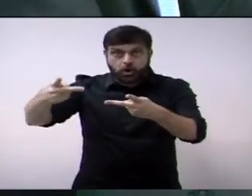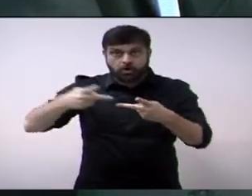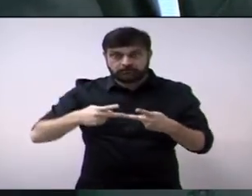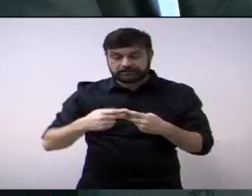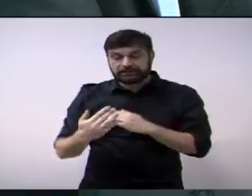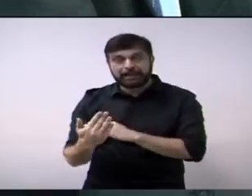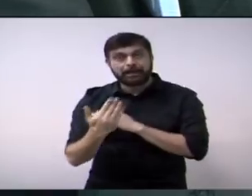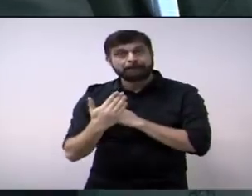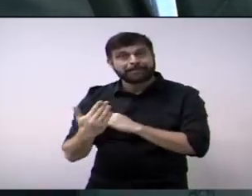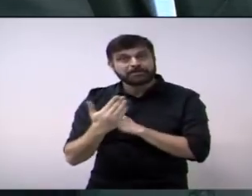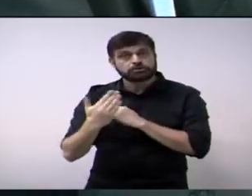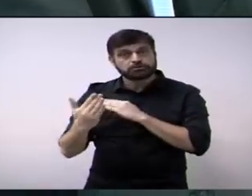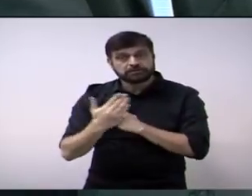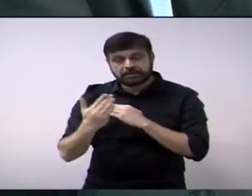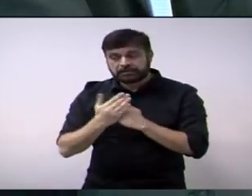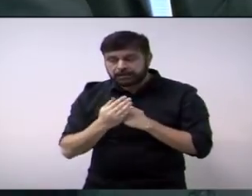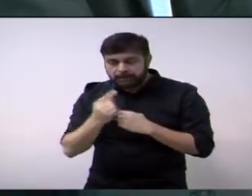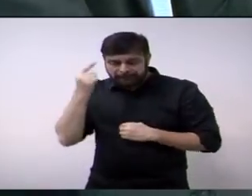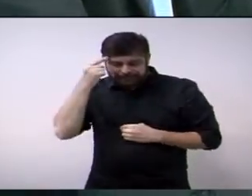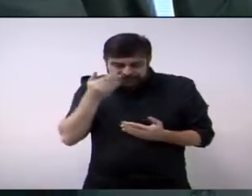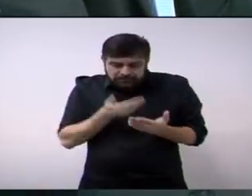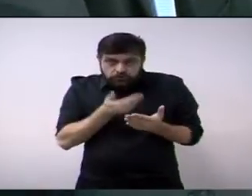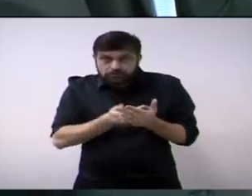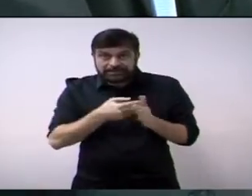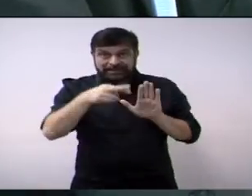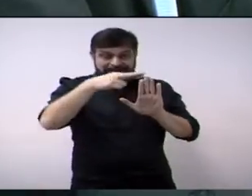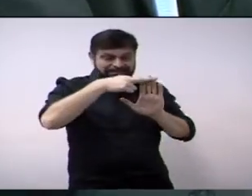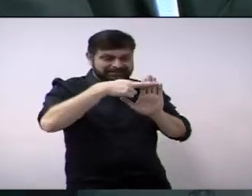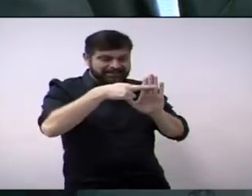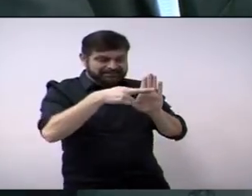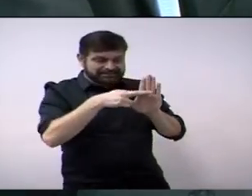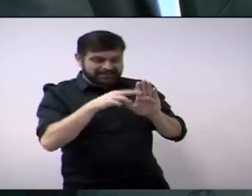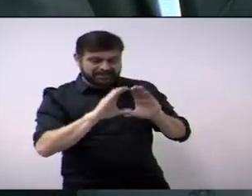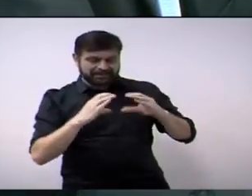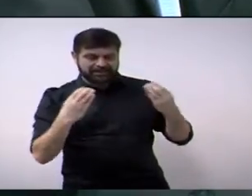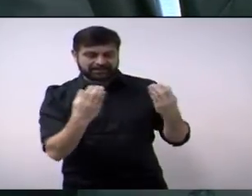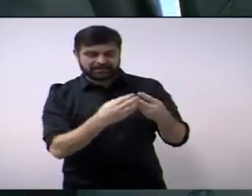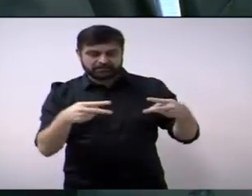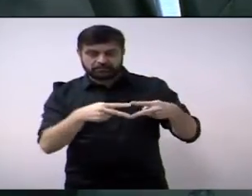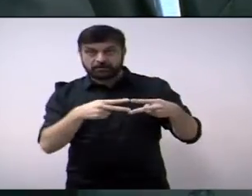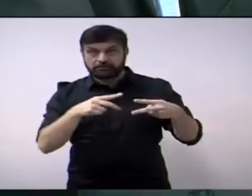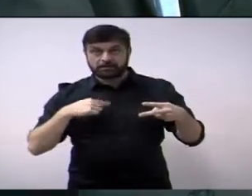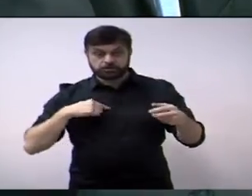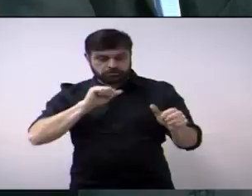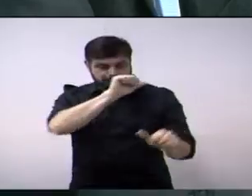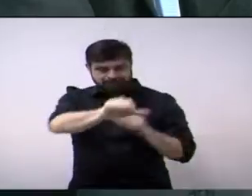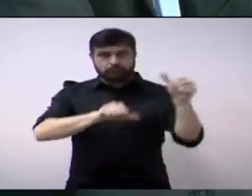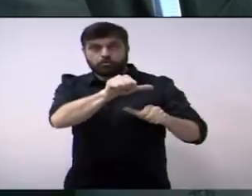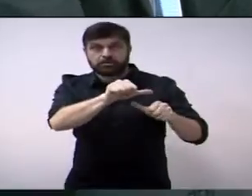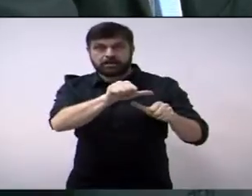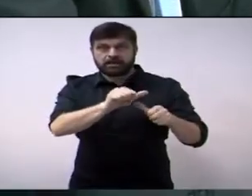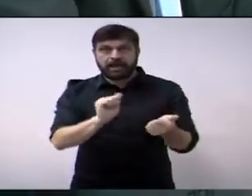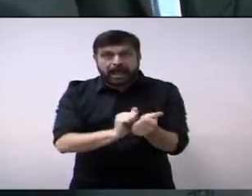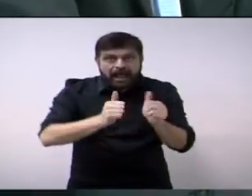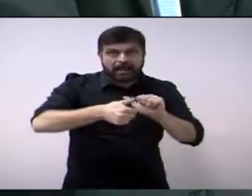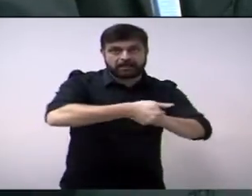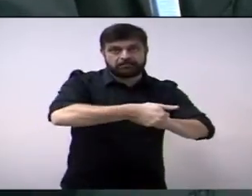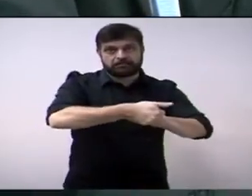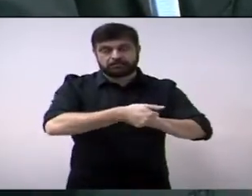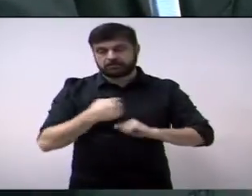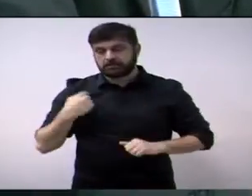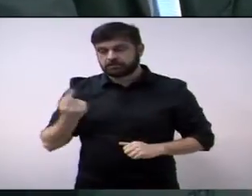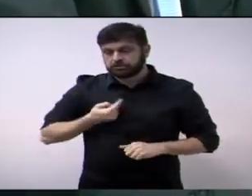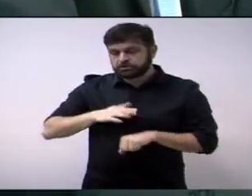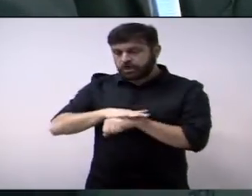que ela me auxiliasse no estudo e na adequação do regimento interno. Inclusive, discutimos isso